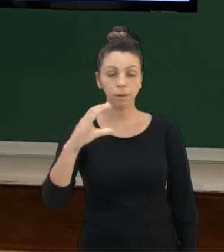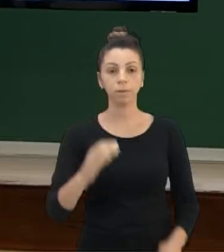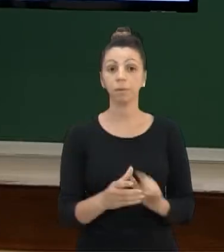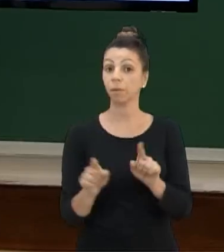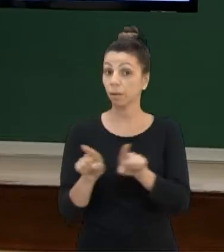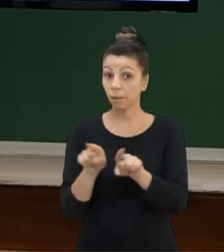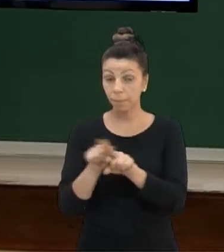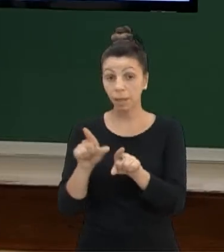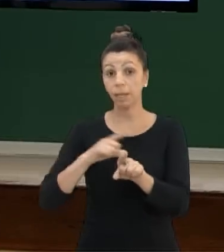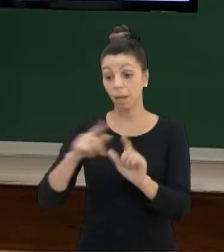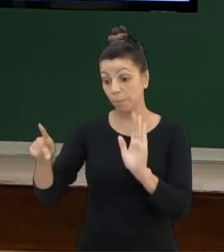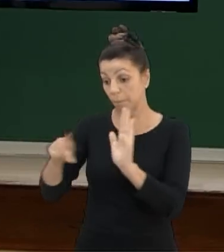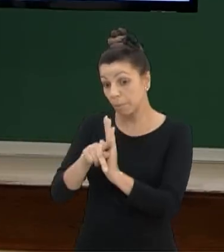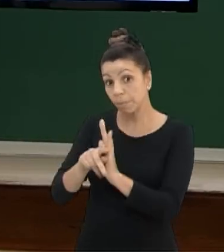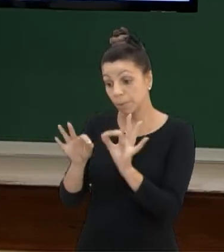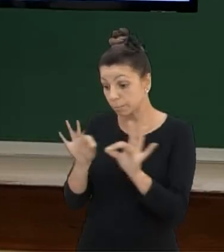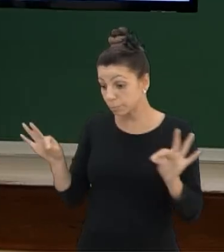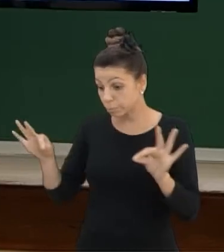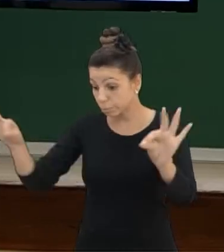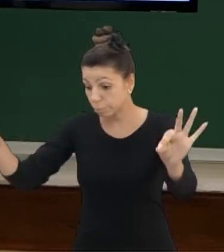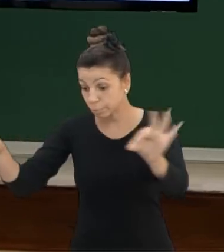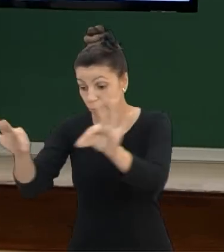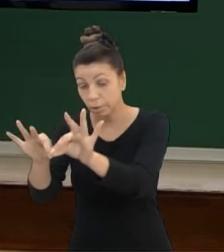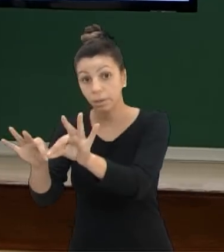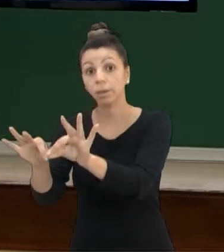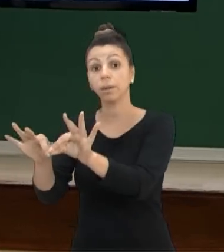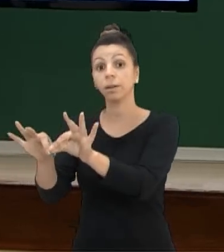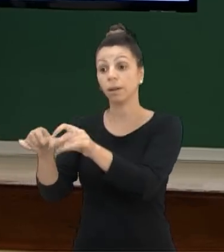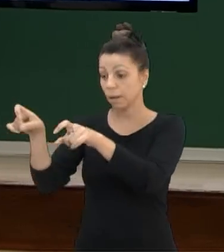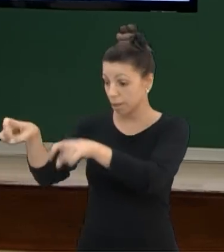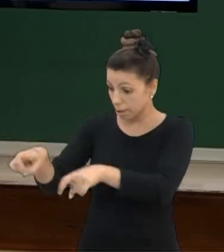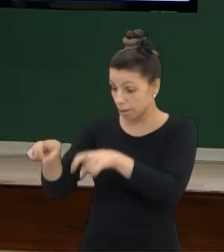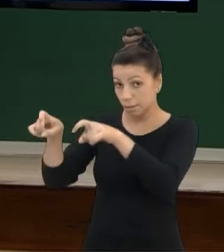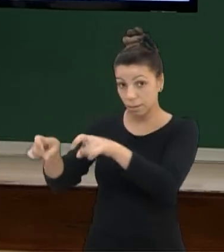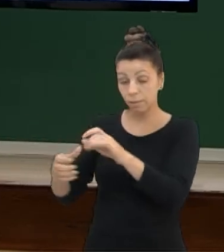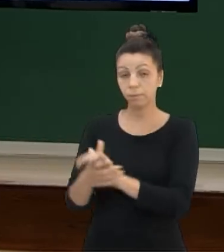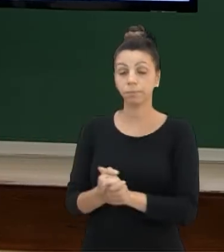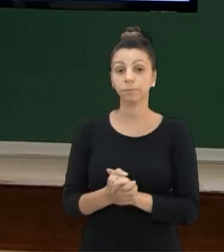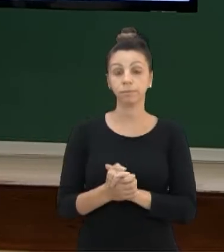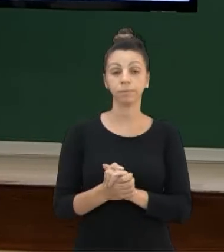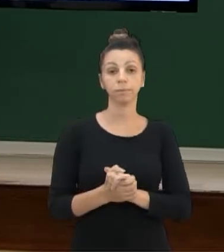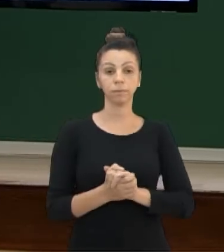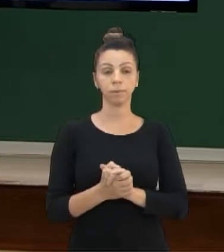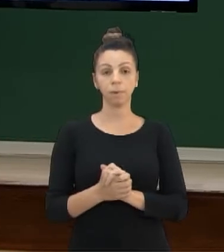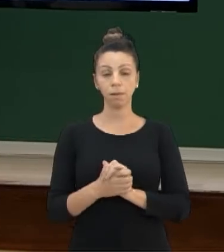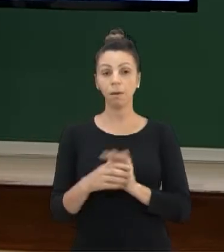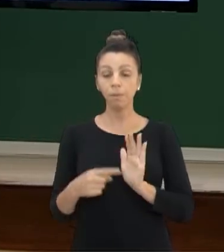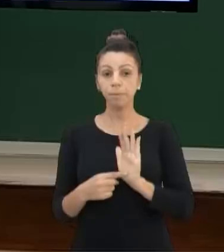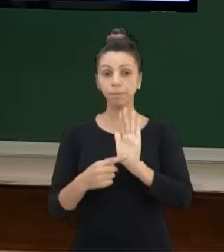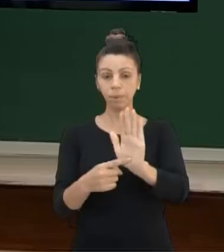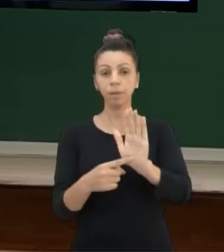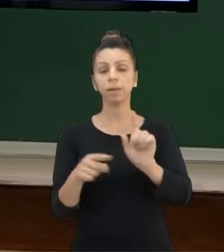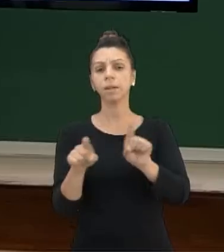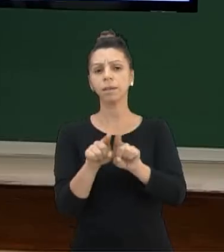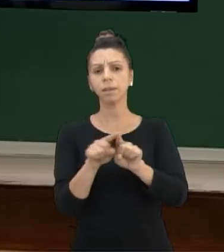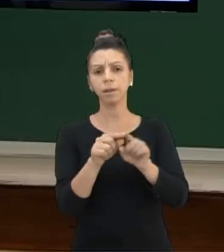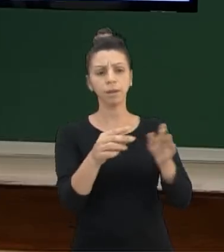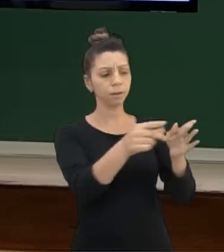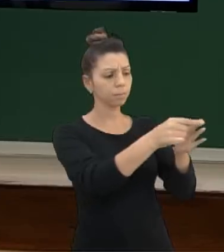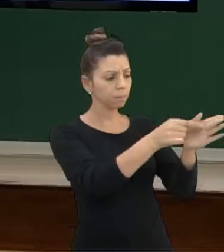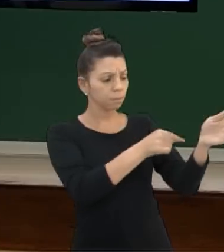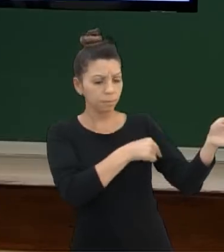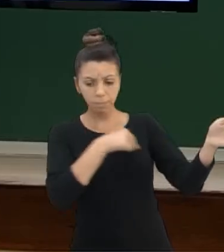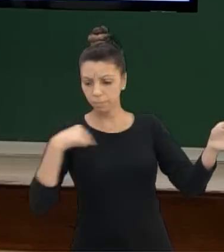elas não têm proporção em braças. Lembra na última aula que eu apresentei todas as medidas agrárias falando que elas vinham das braças?